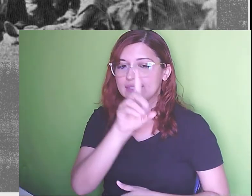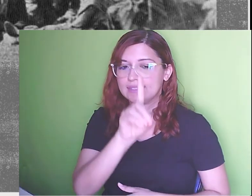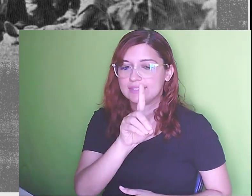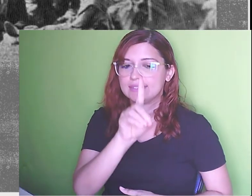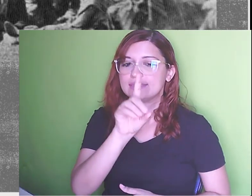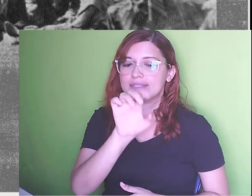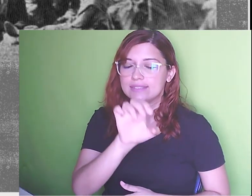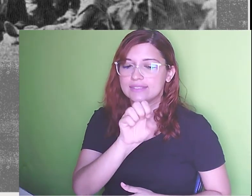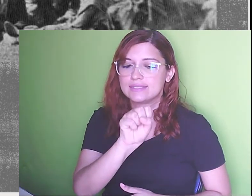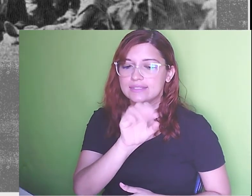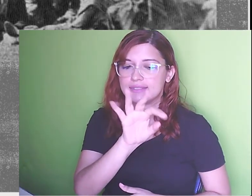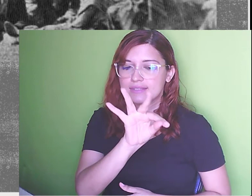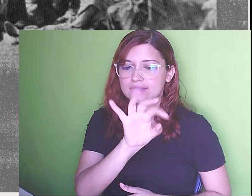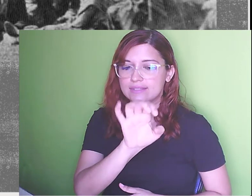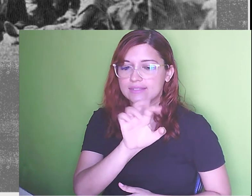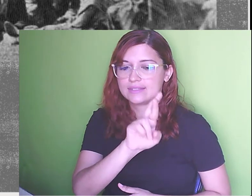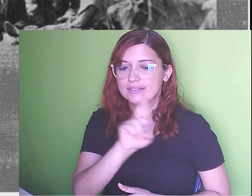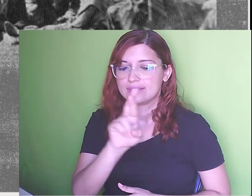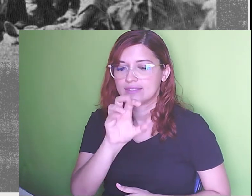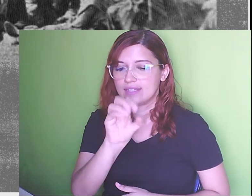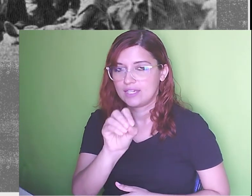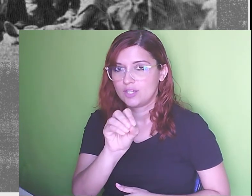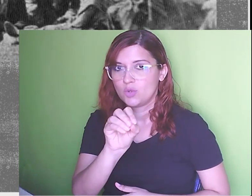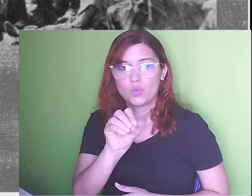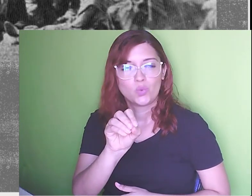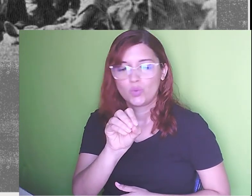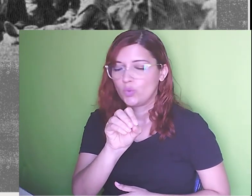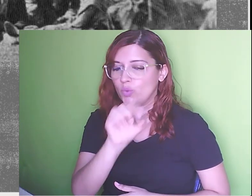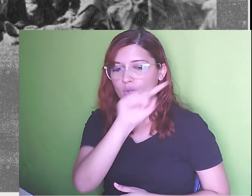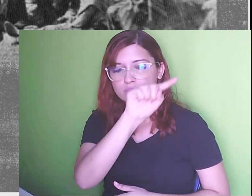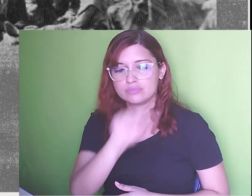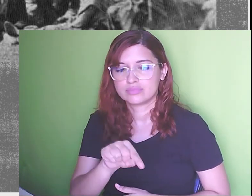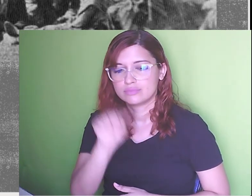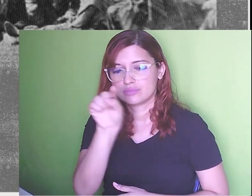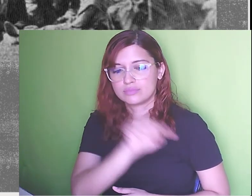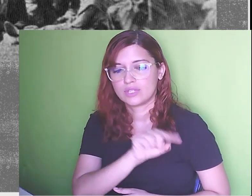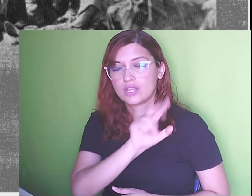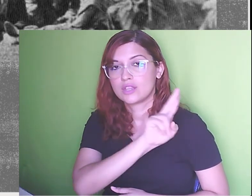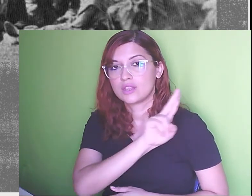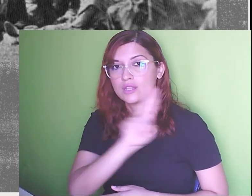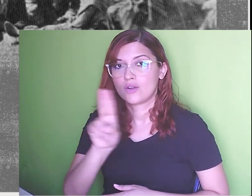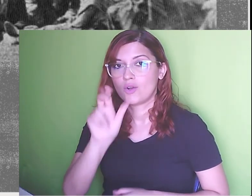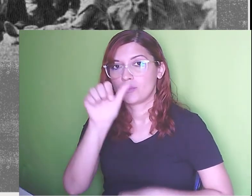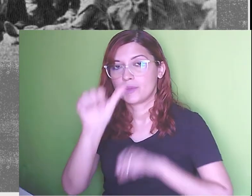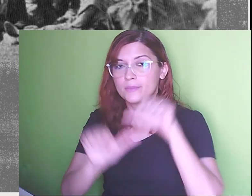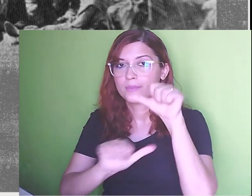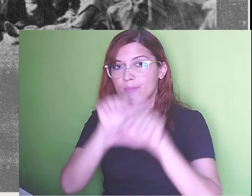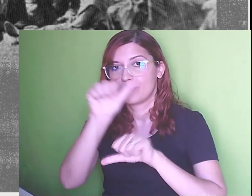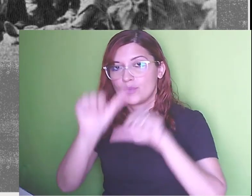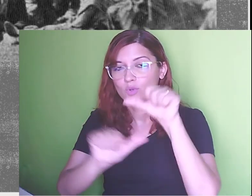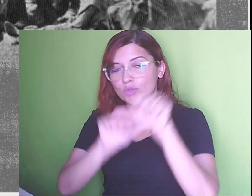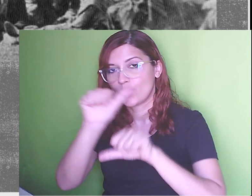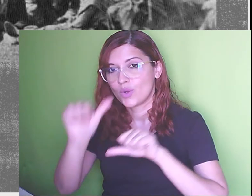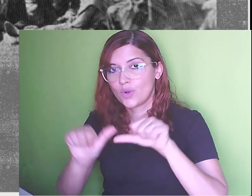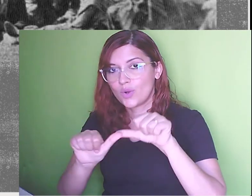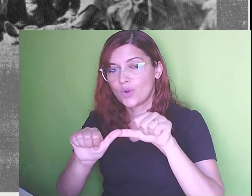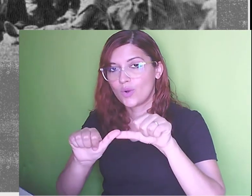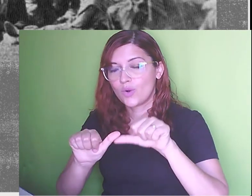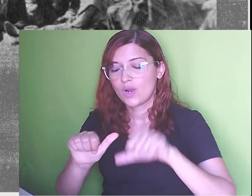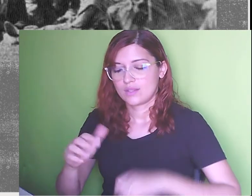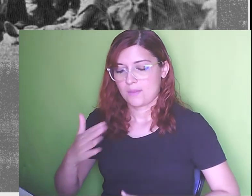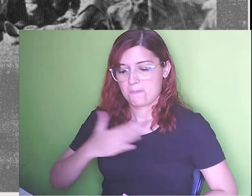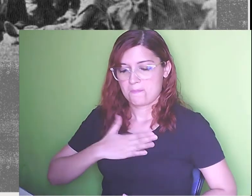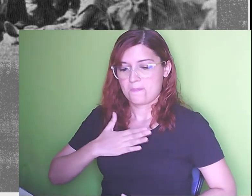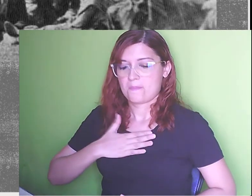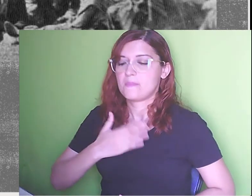ele trocou o nome da cidade de Desterro e passou a colocar o seu próprio nome.